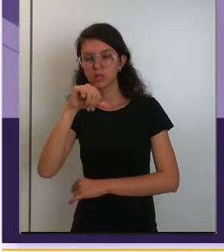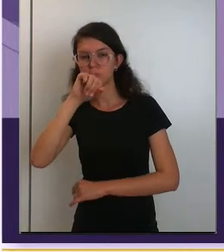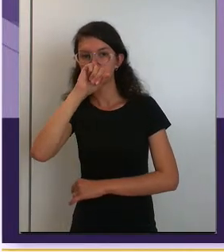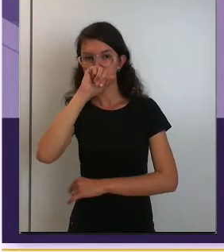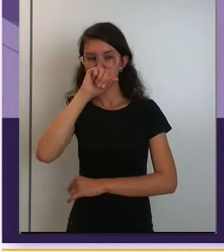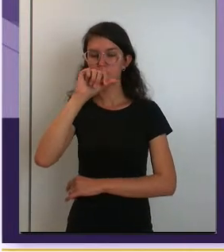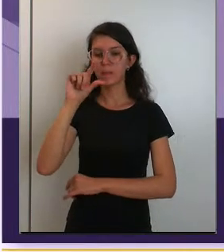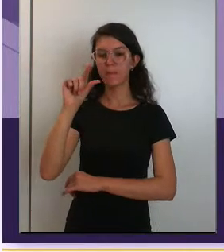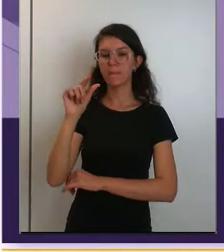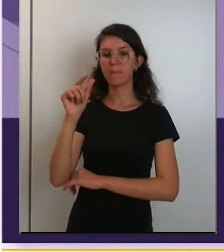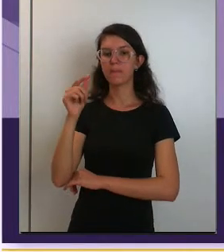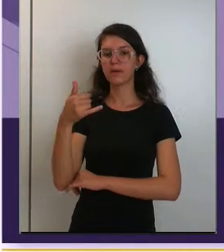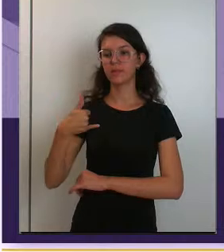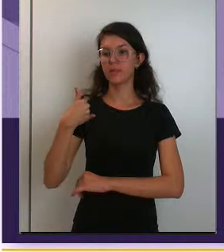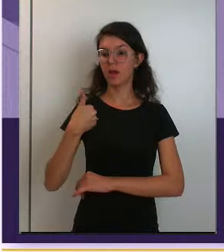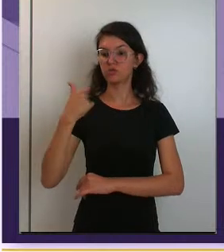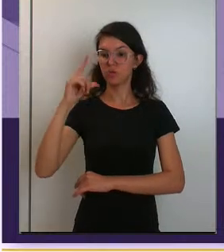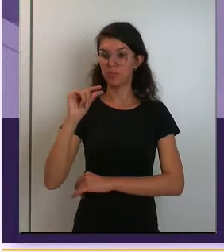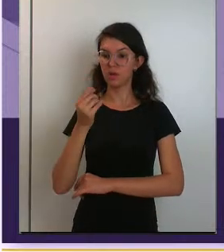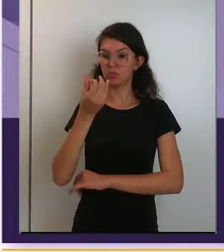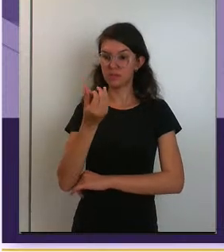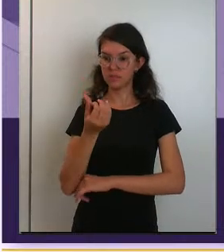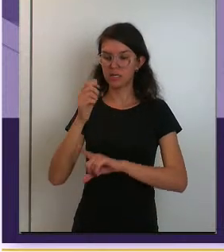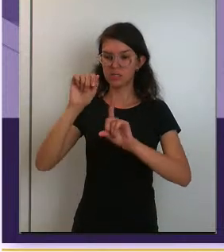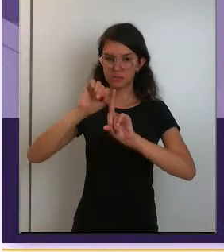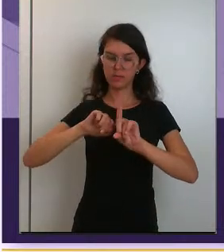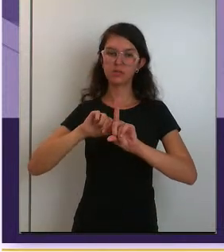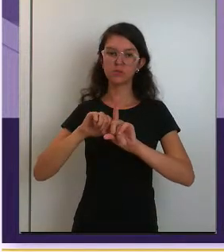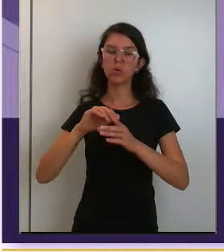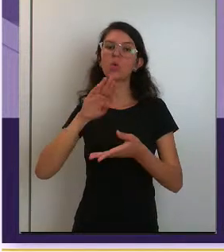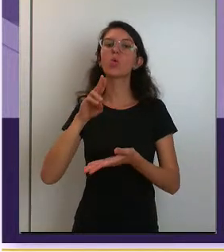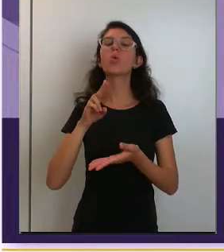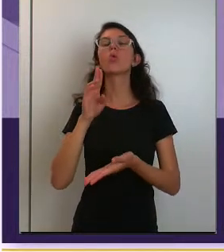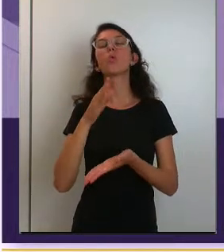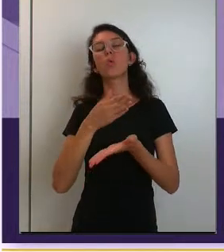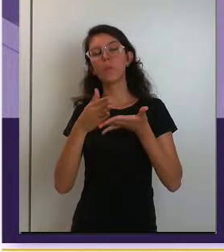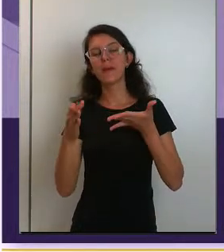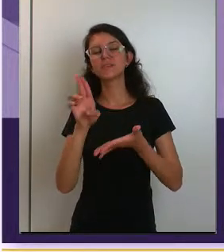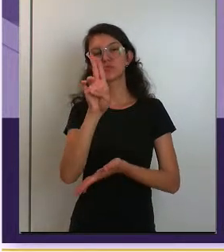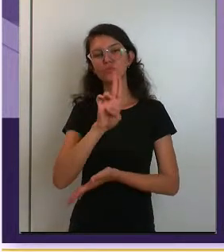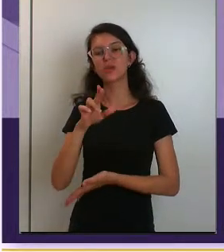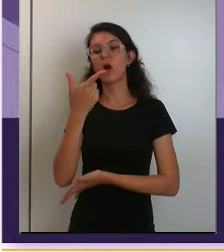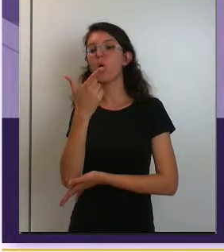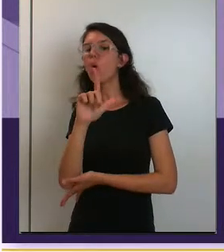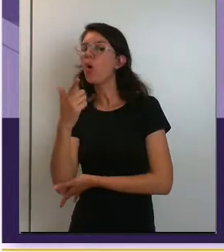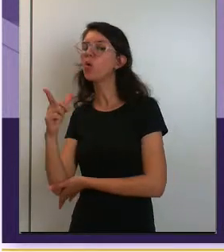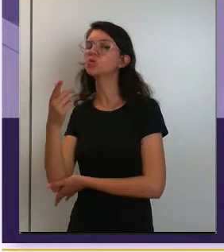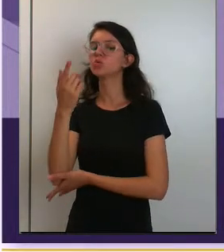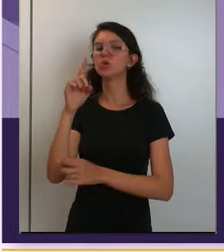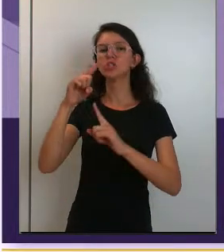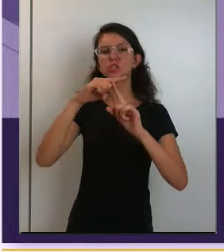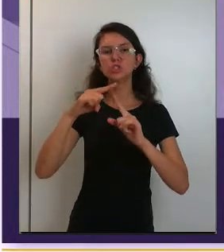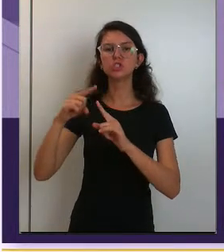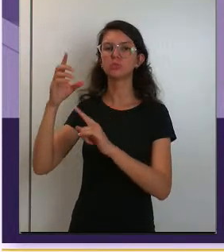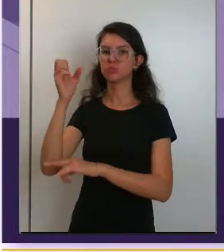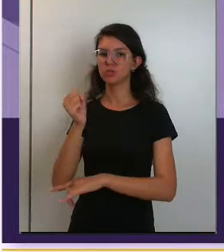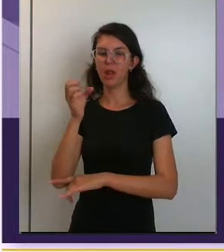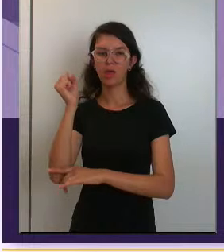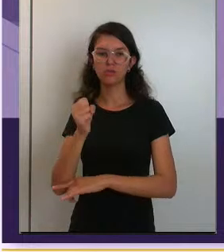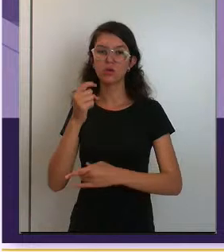de 6 meses, elas lançam mão disso, né, acabam usando fórmula, muitas delas porque retornaram ao trabalho e não